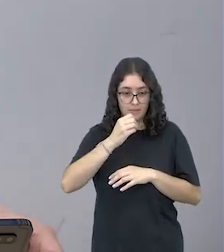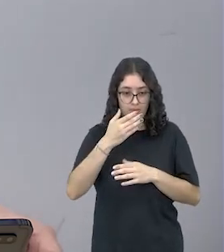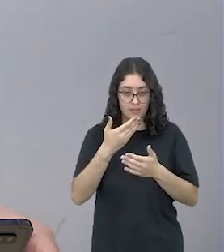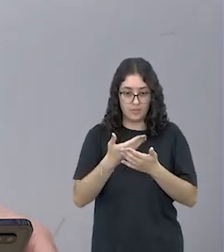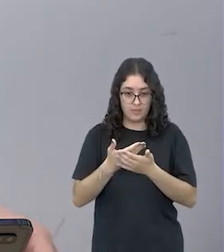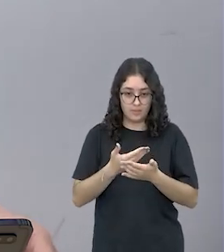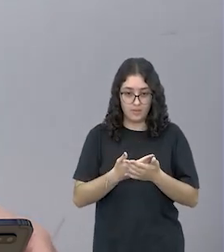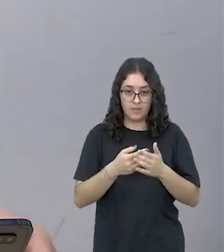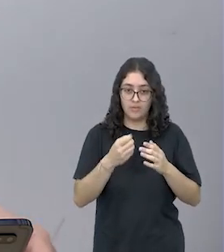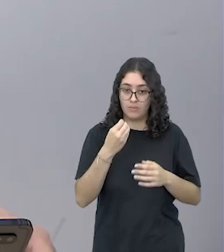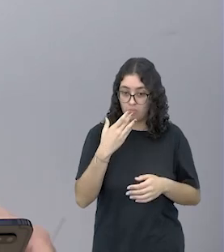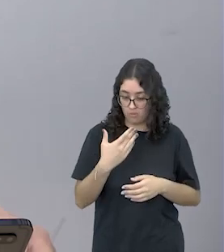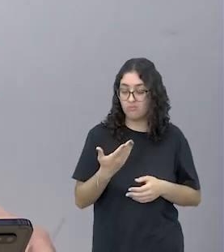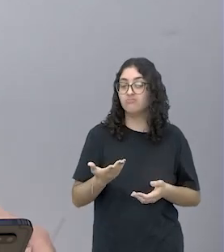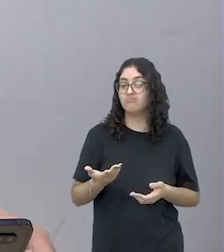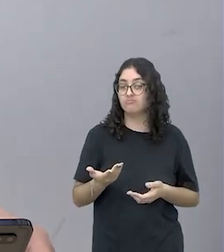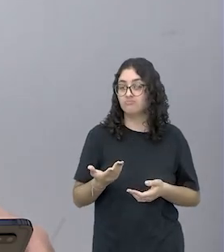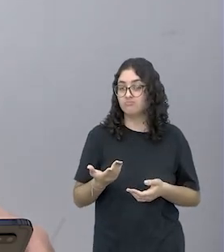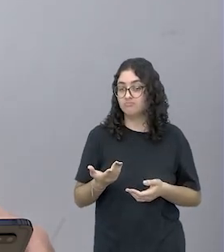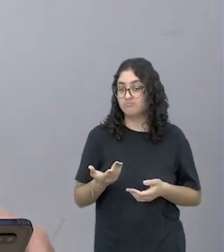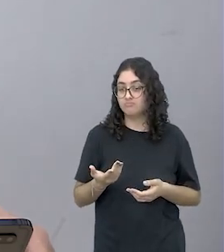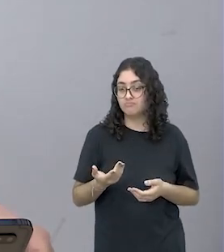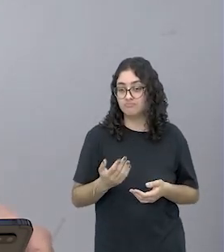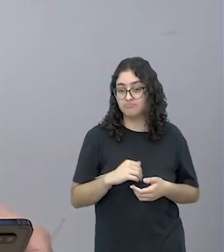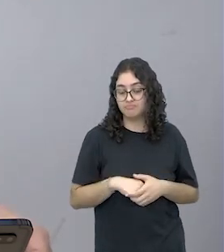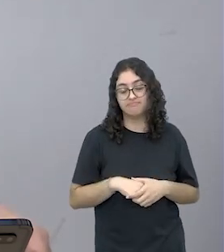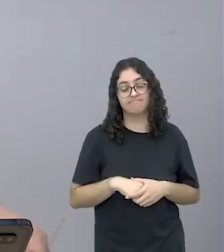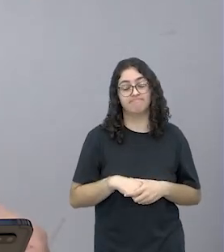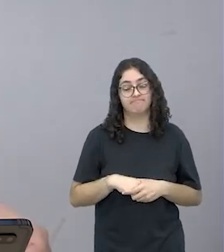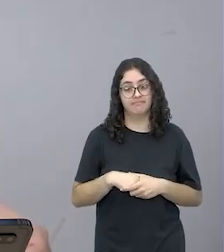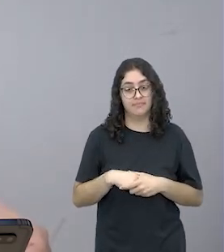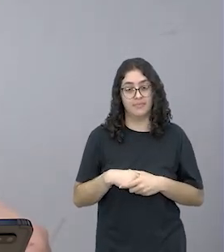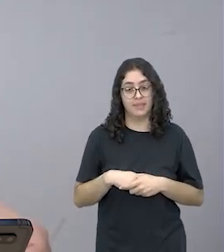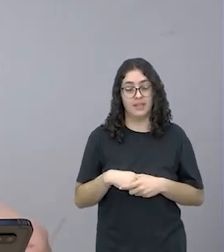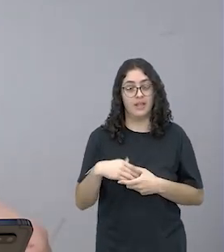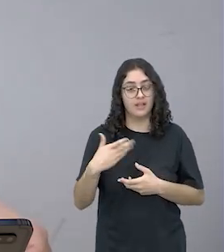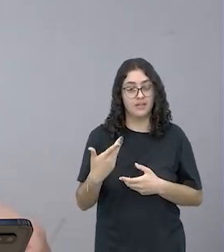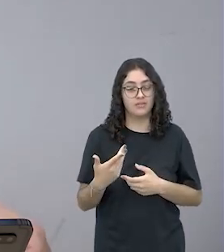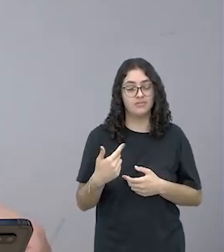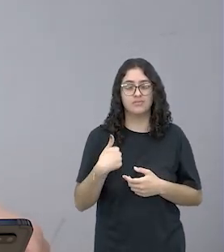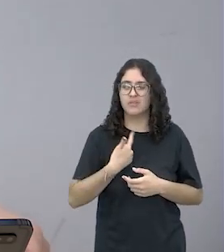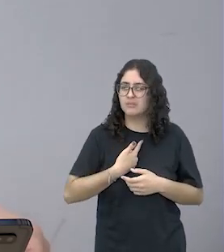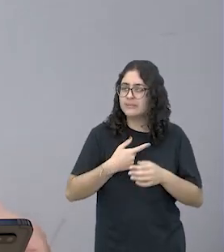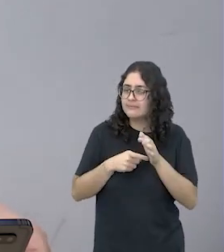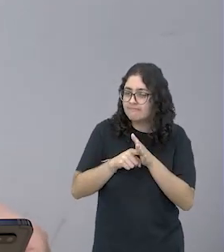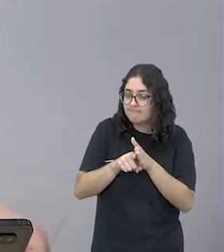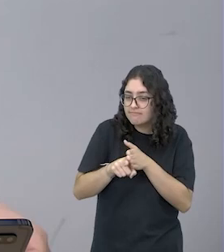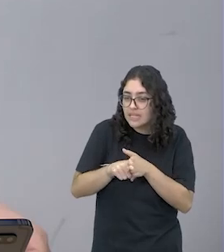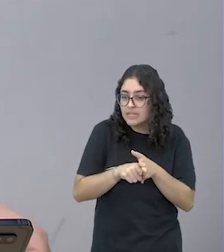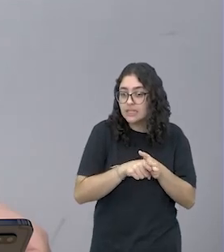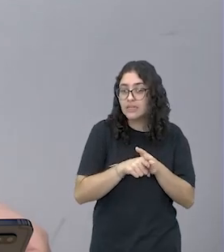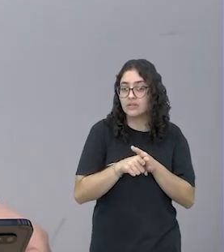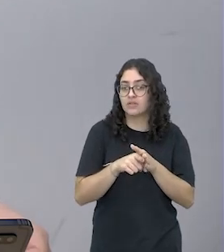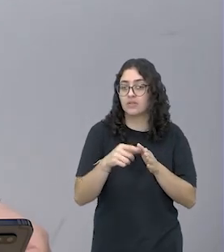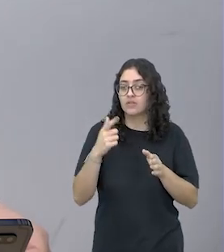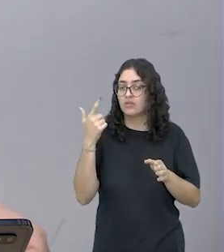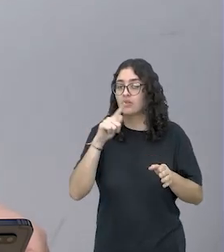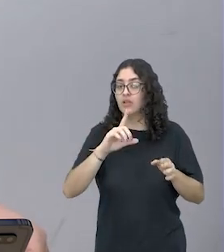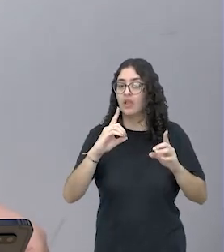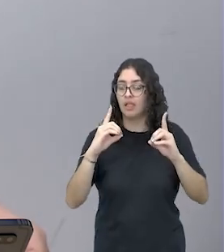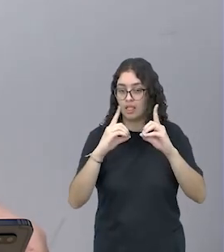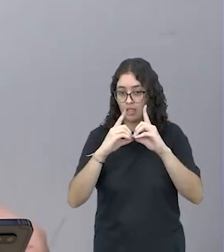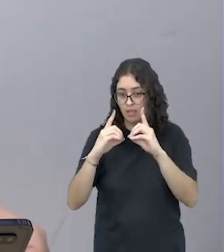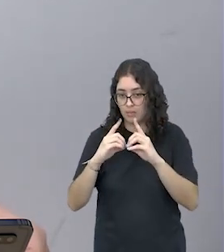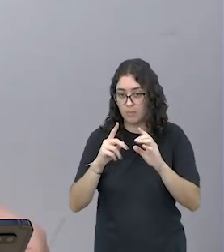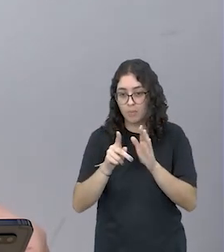para os superdotados? E então buscamos lá e conseguimos que o atendimento educacional